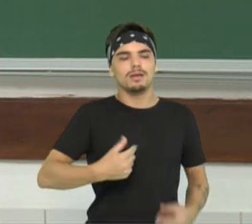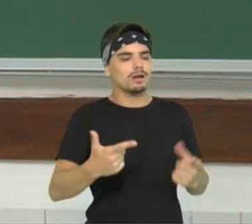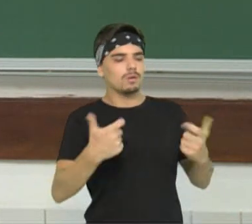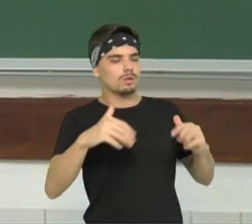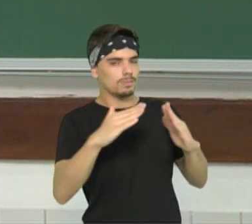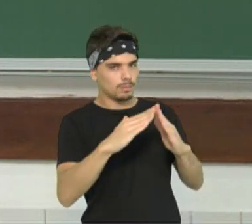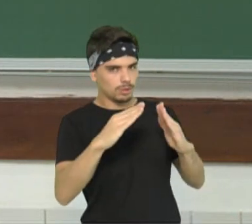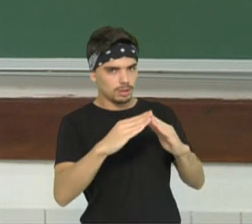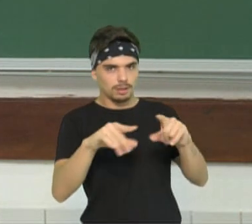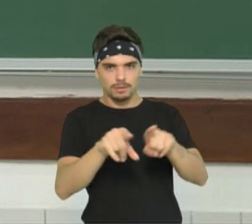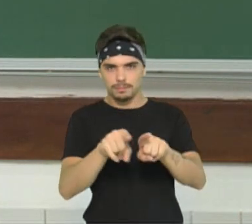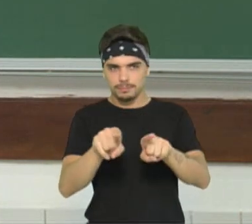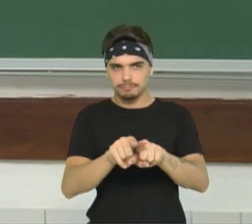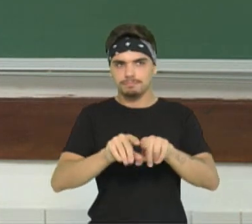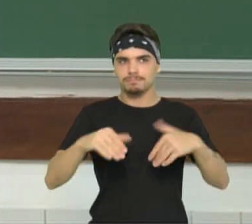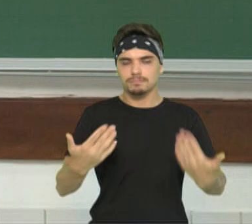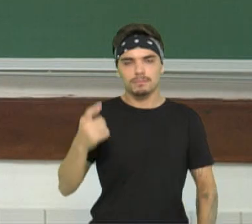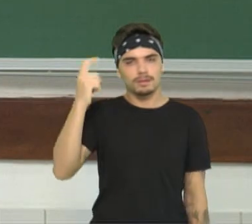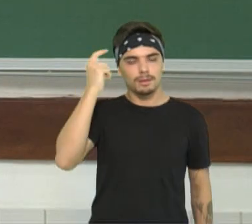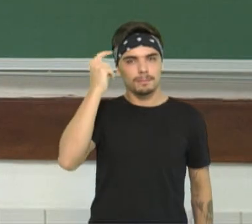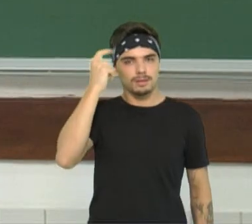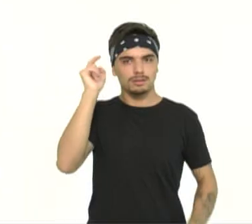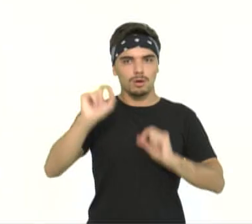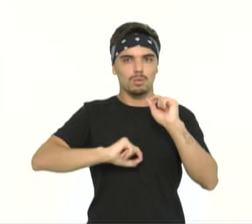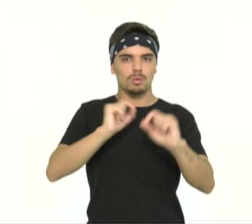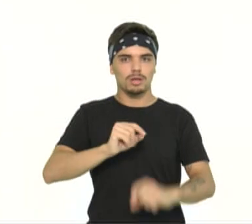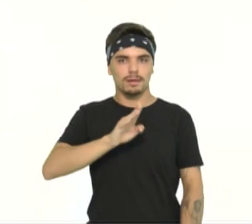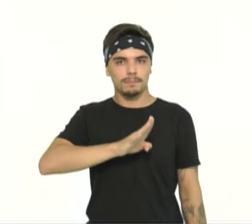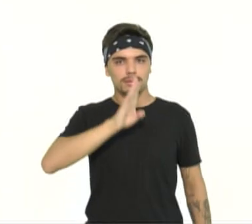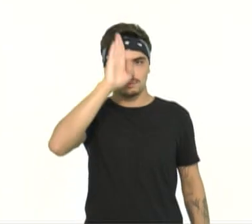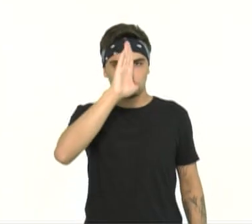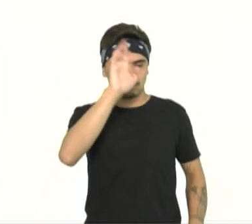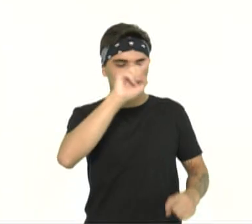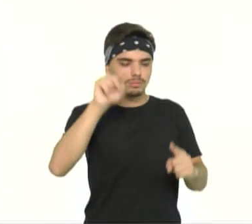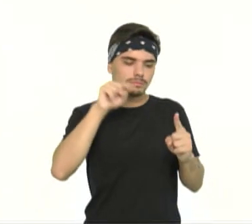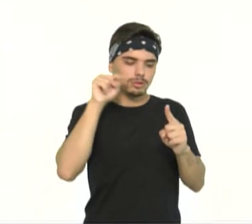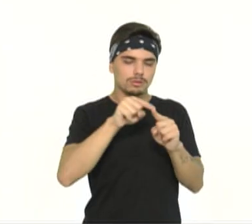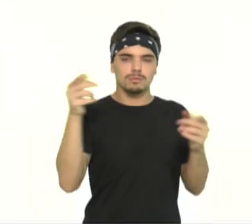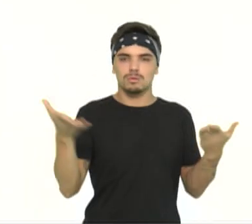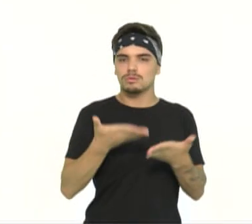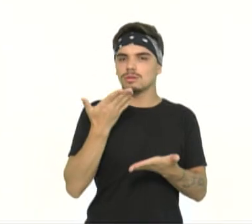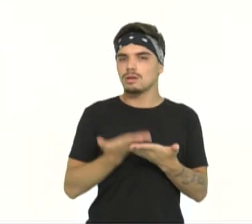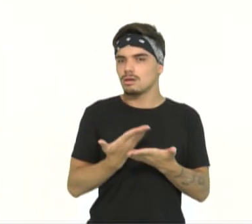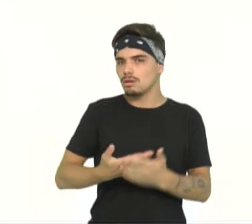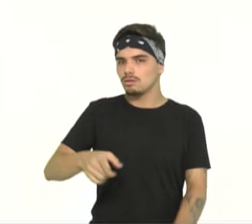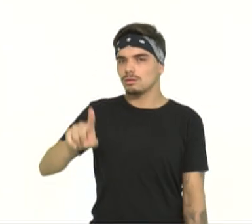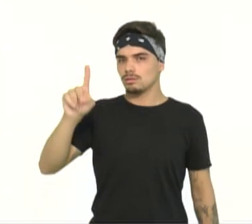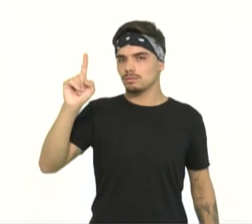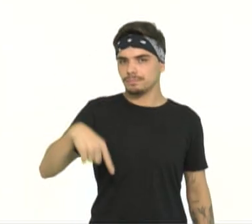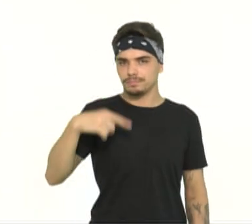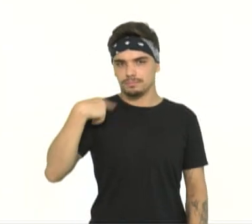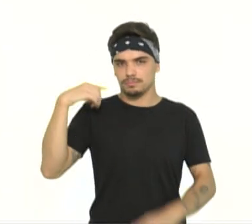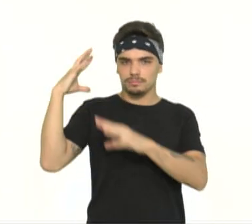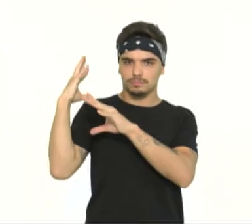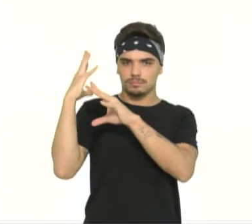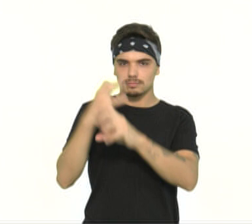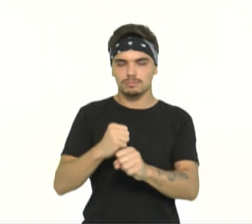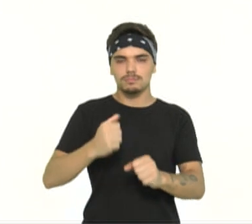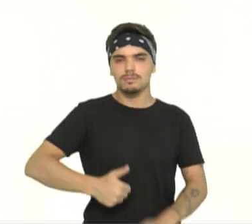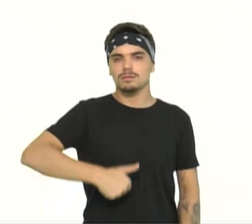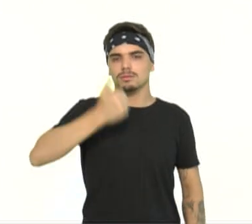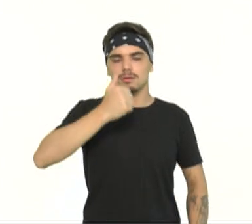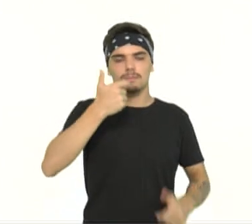você mora. Então vamos pensar o seguinte, os principais objetivos da nossa aula de hoje vão ser revisar os